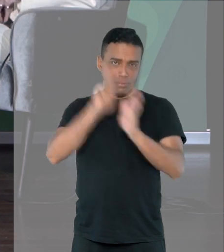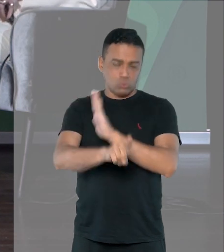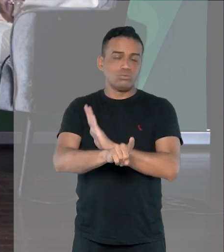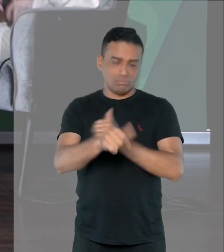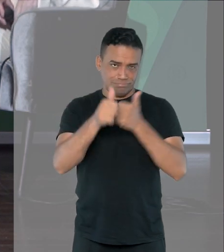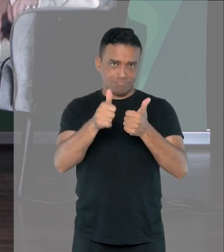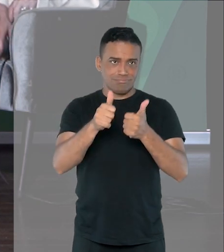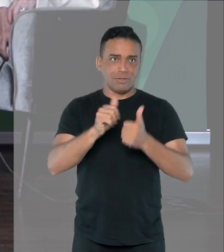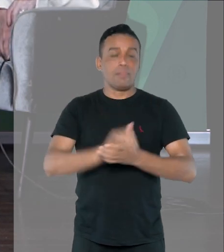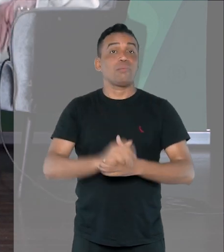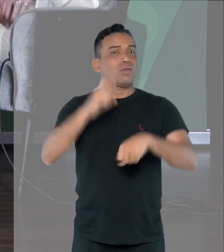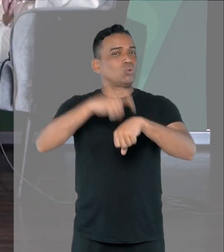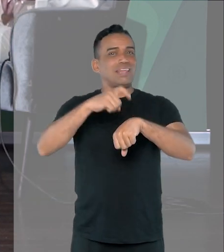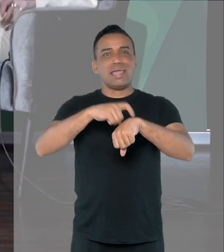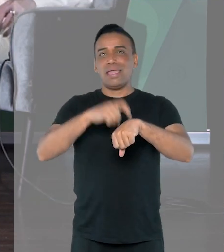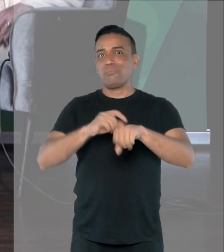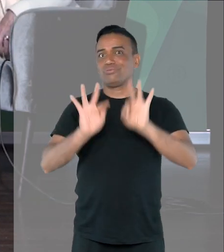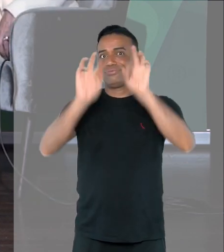passar aqui que o tempo já está apertado.